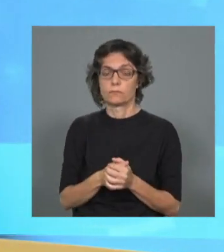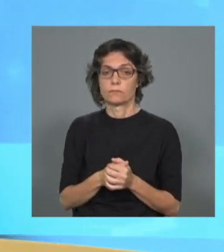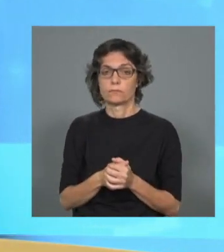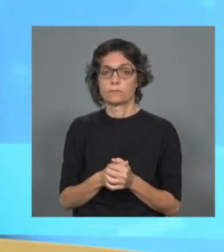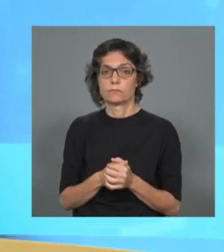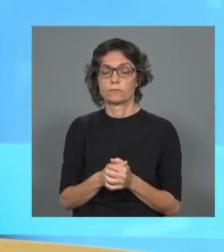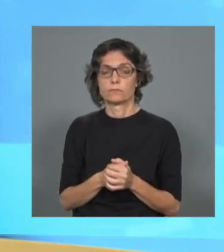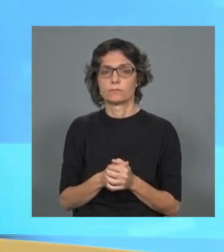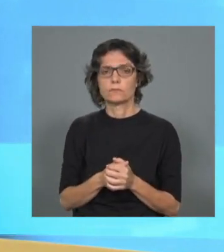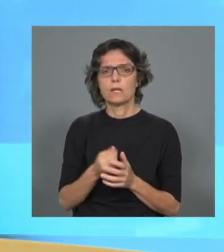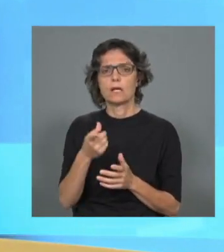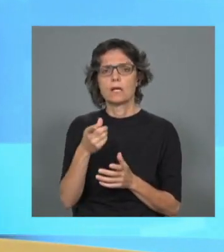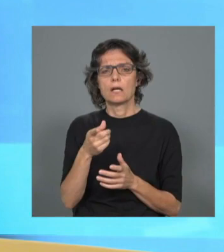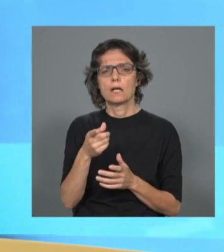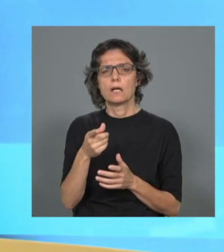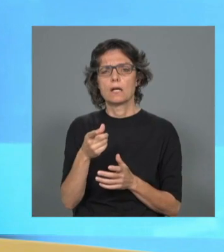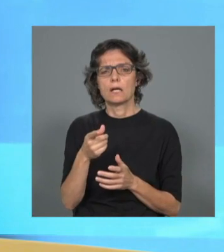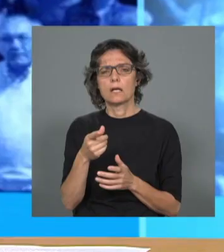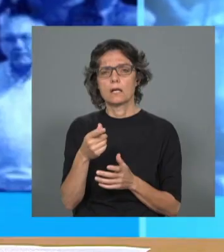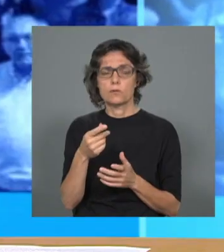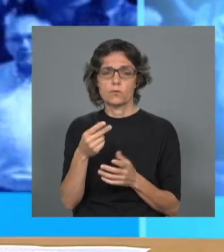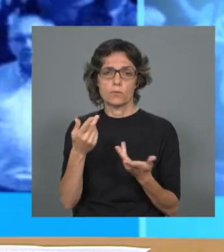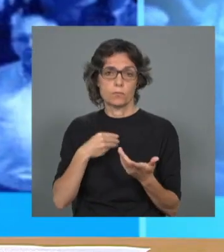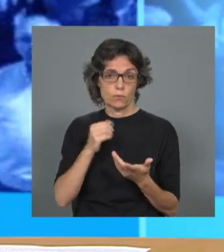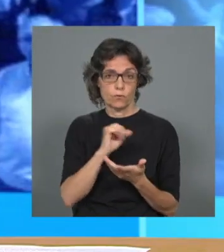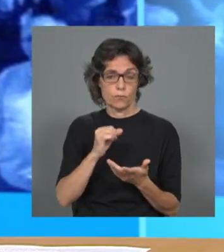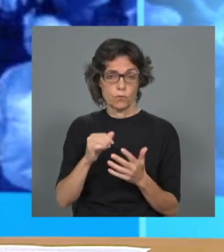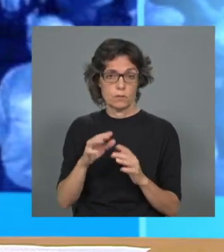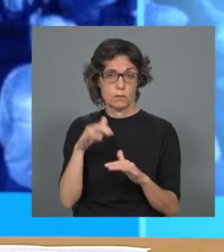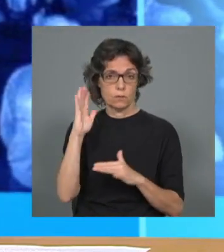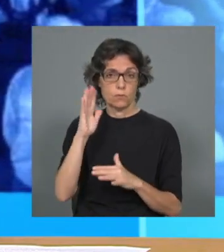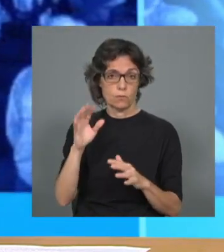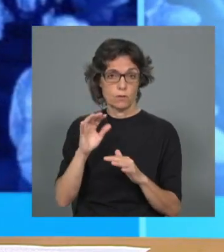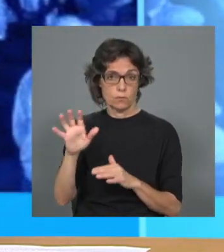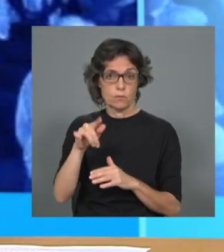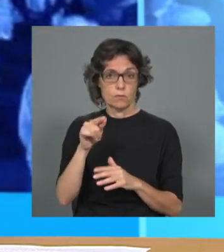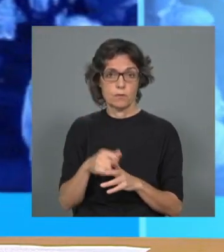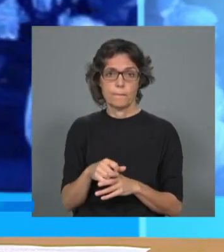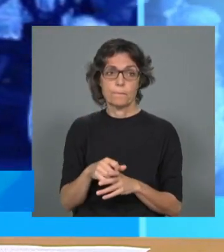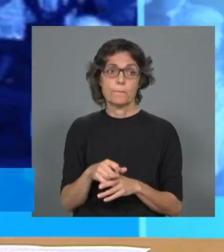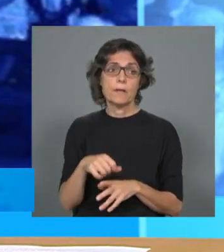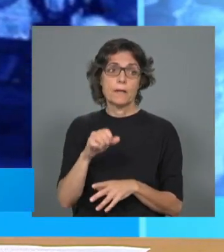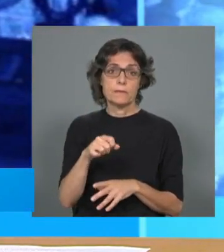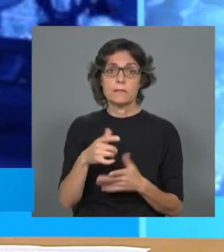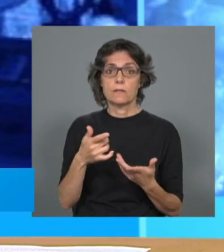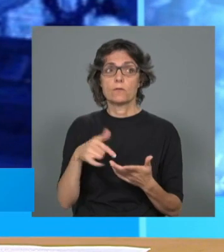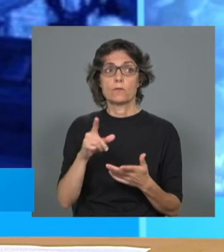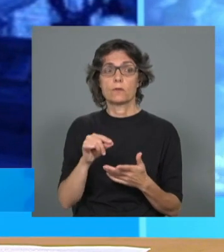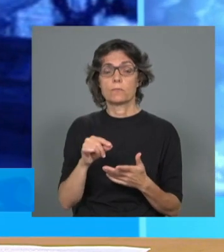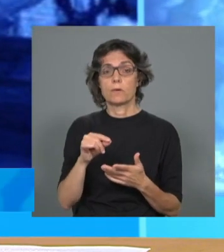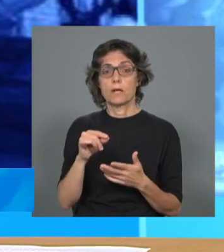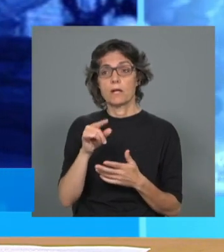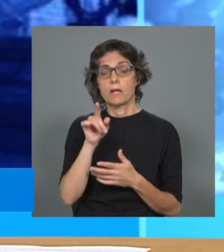presentes neste Congresso Nacional? Neste Congresso Nacional, portanto, nós, sublinhava também,